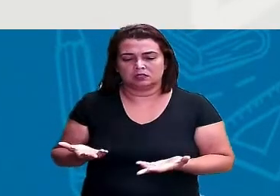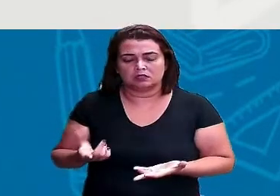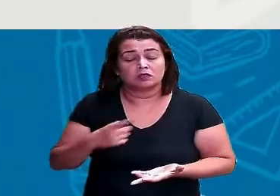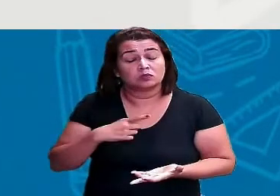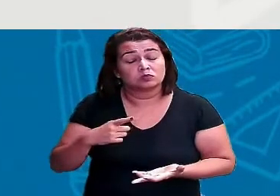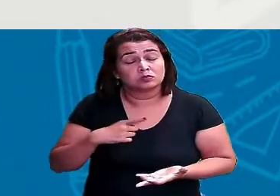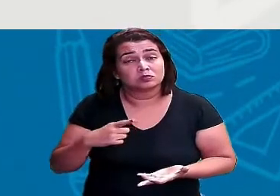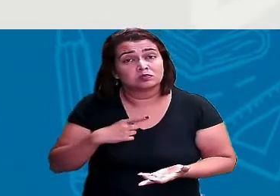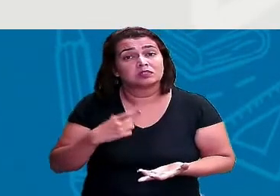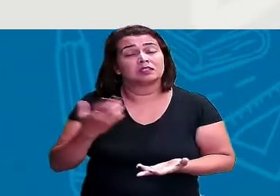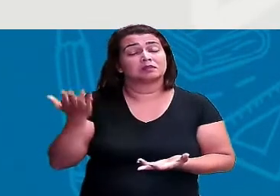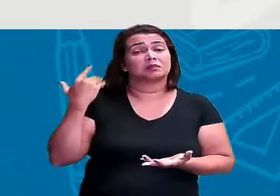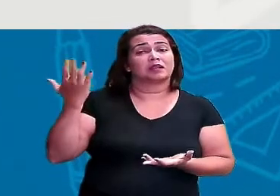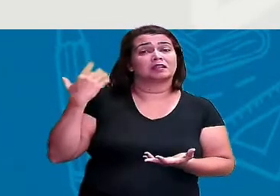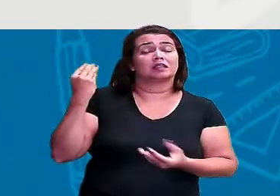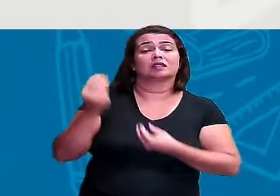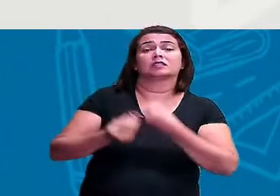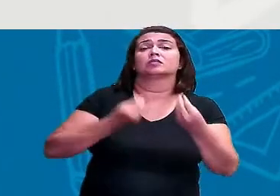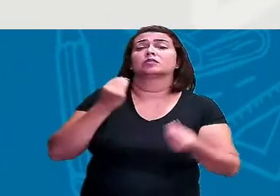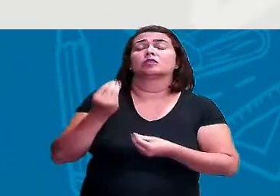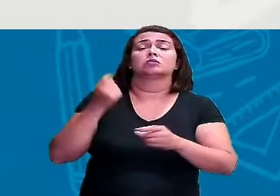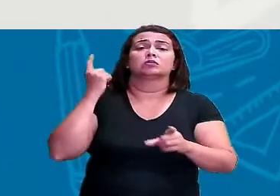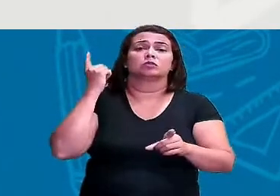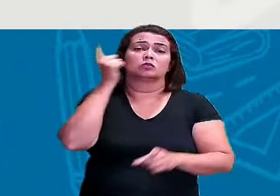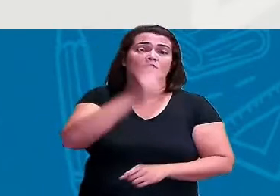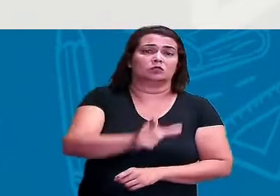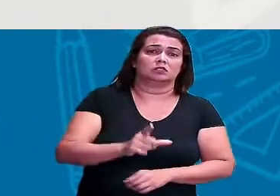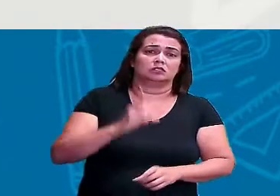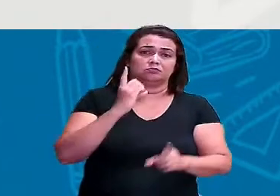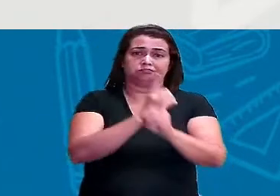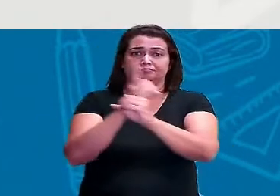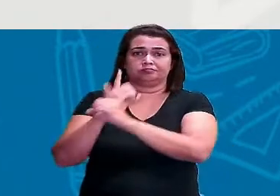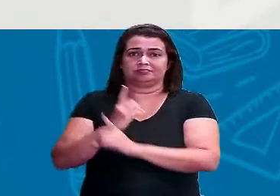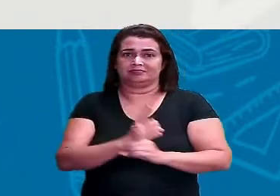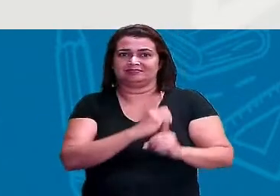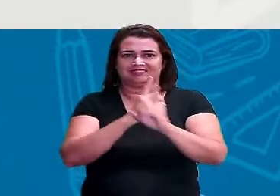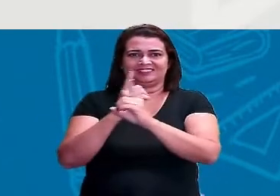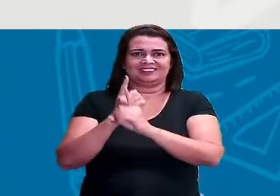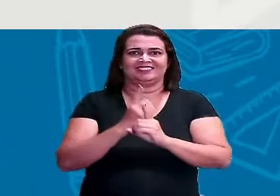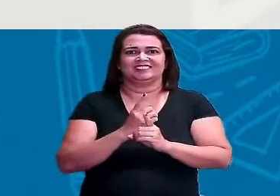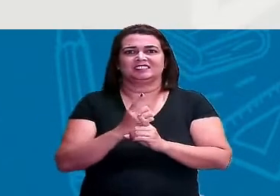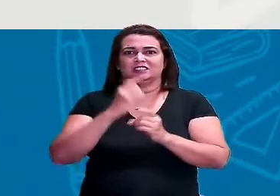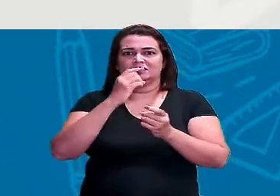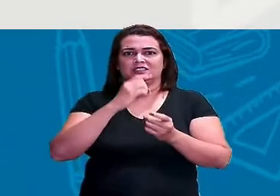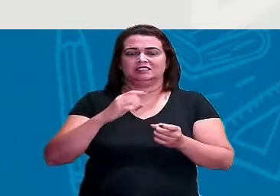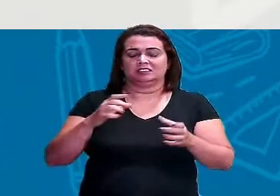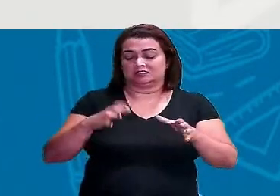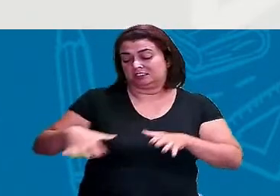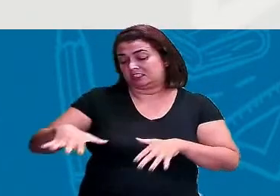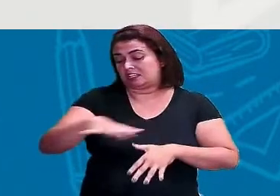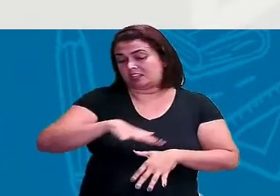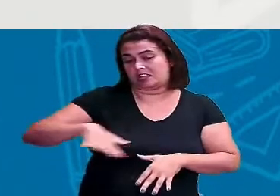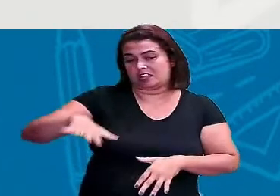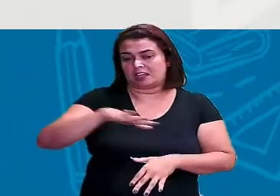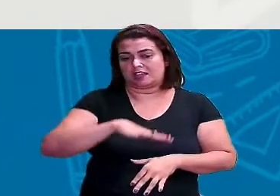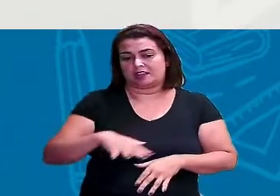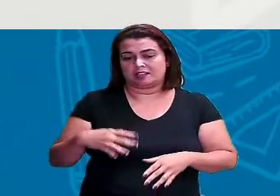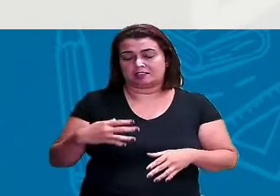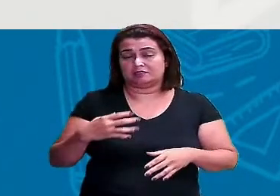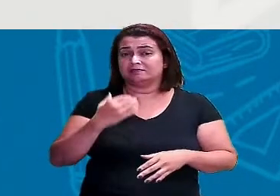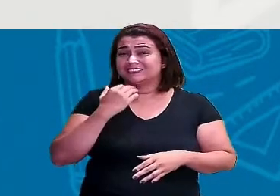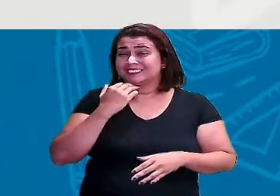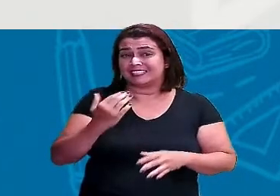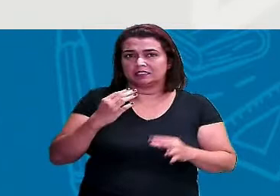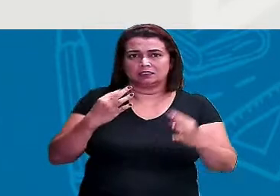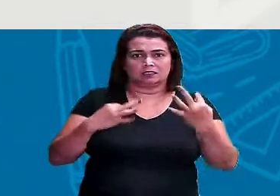maneiras que eles se encontravam de usar, se localizar no espaço, sem a tecnologia